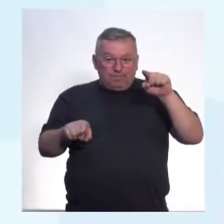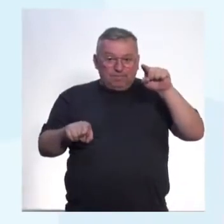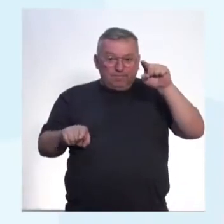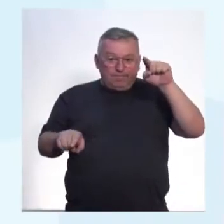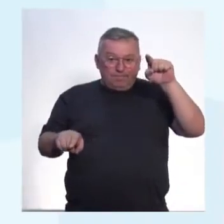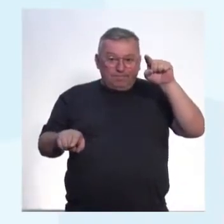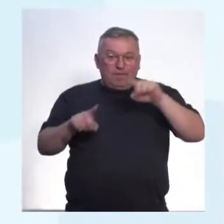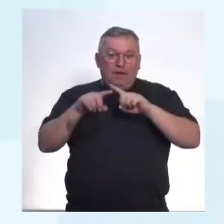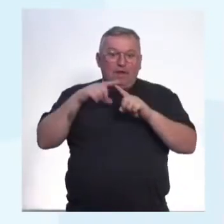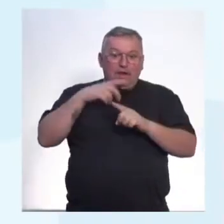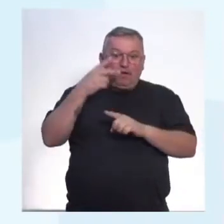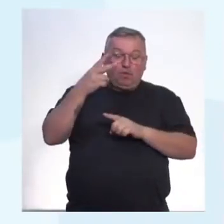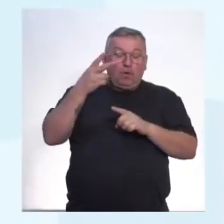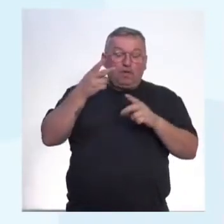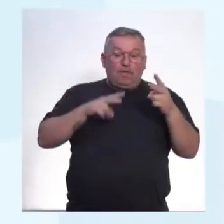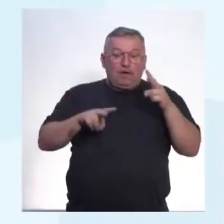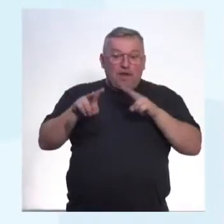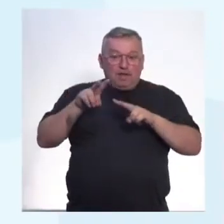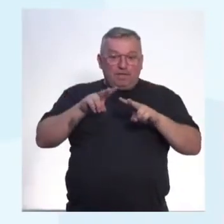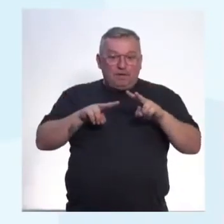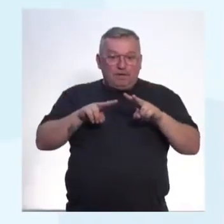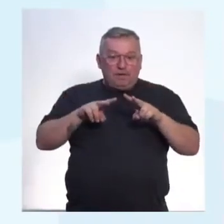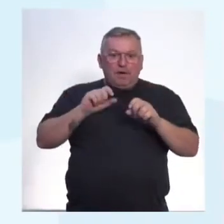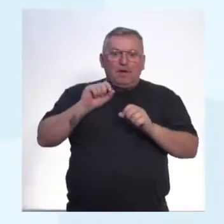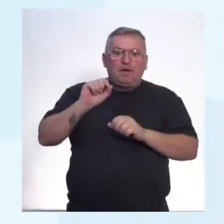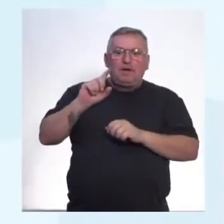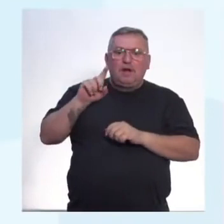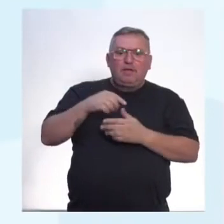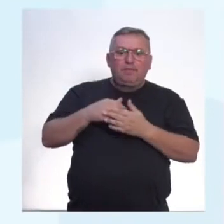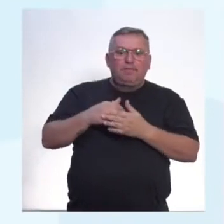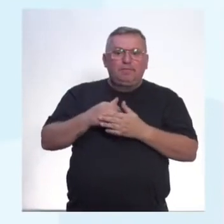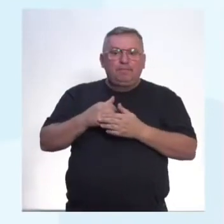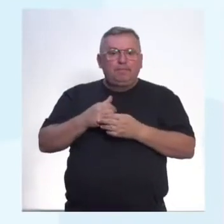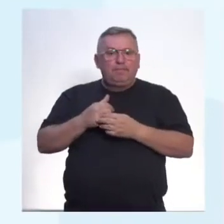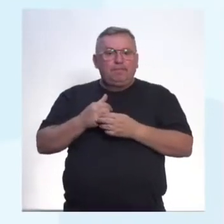equação com duas variáveis. Que duas variáveis seria essa? Como a gente está